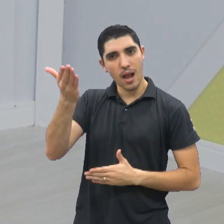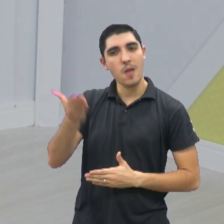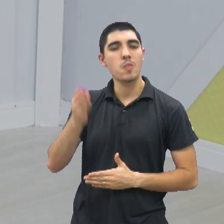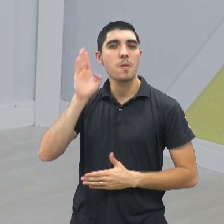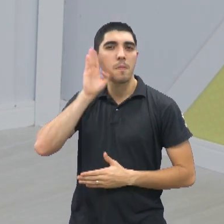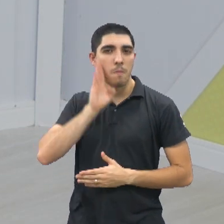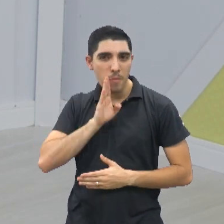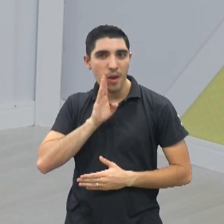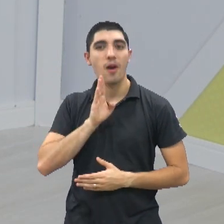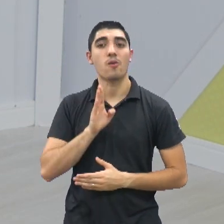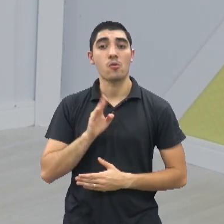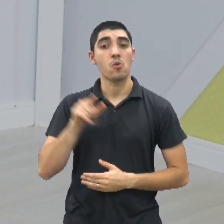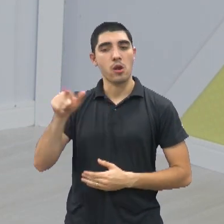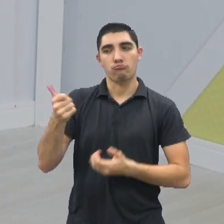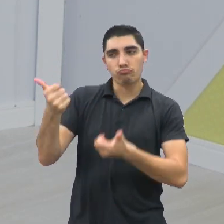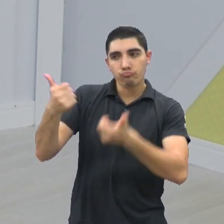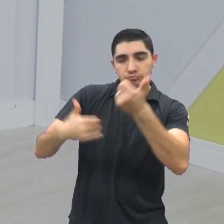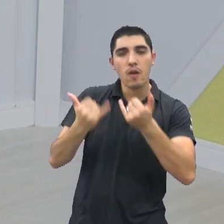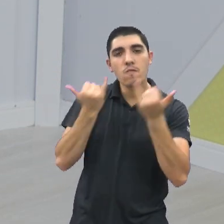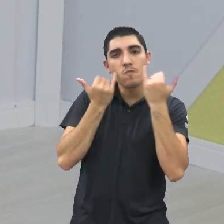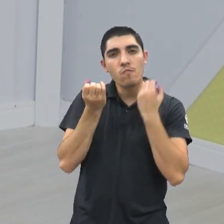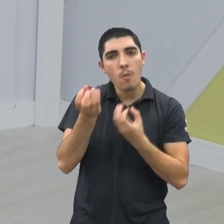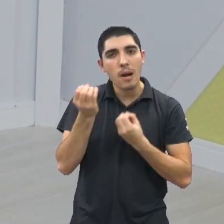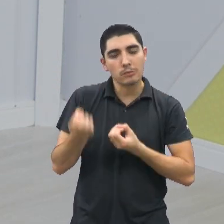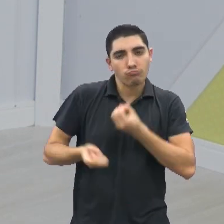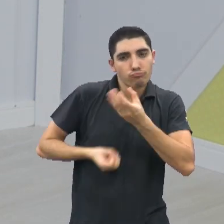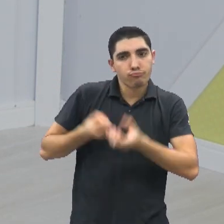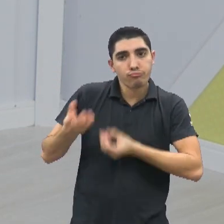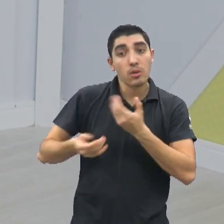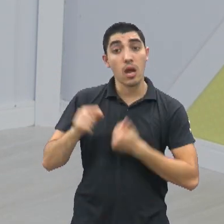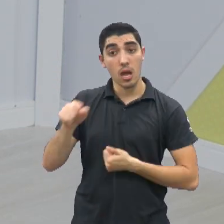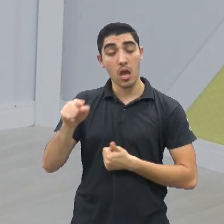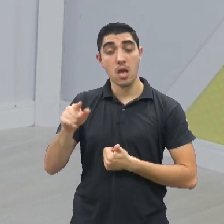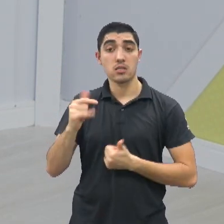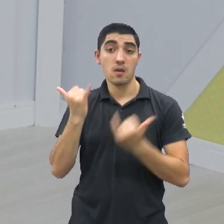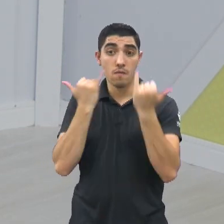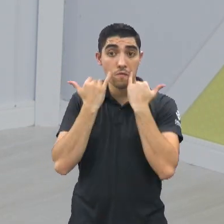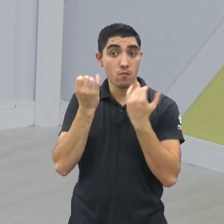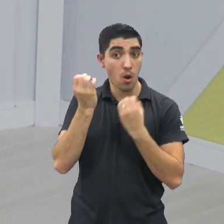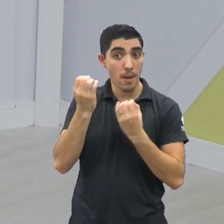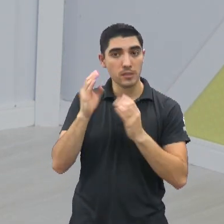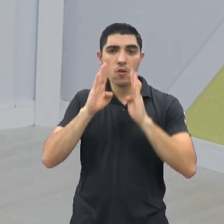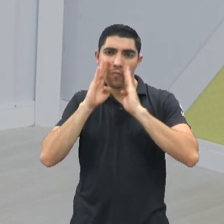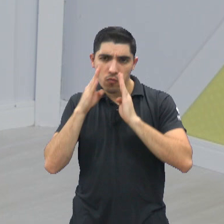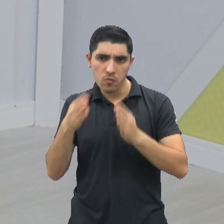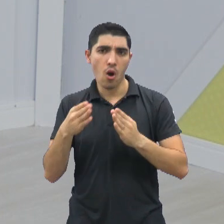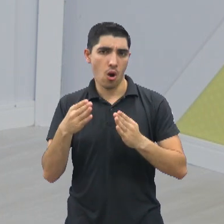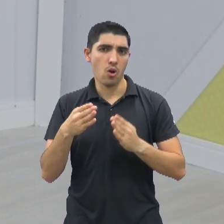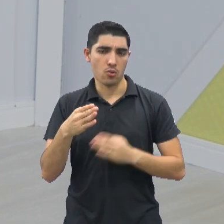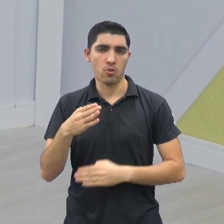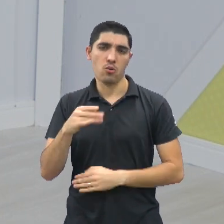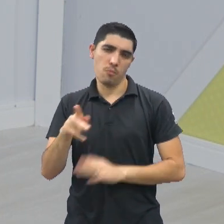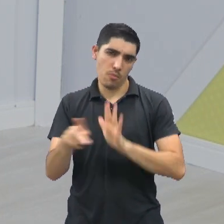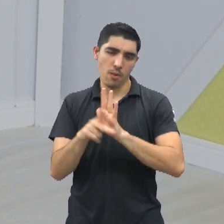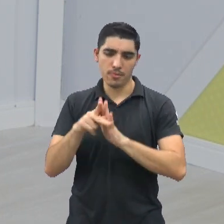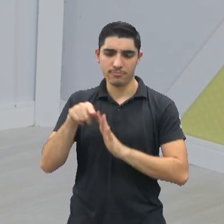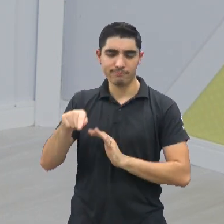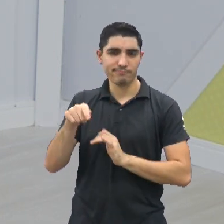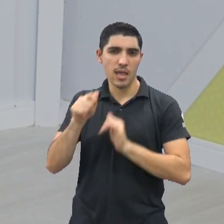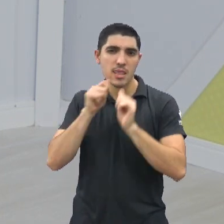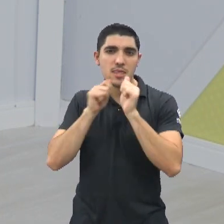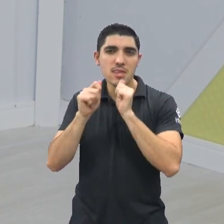redação trazendo aí informações do São José essas primeiras informações bas amente aí dessa entrevista que teve